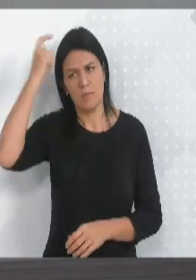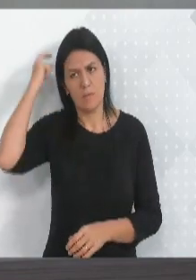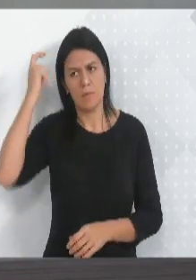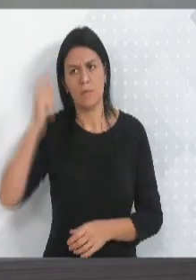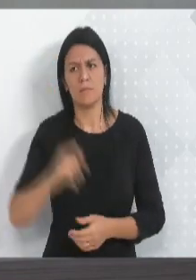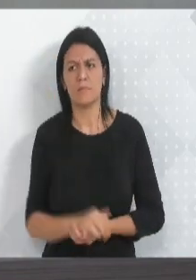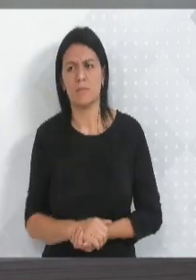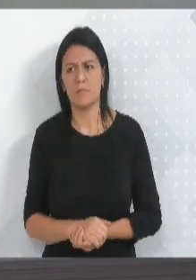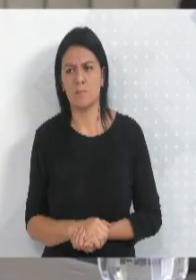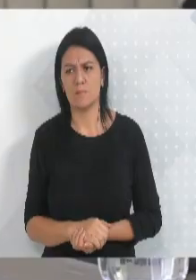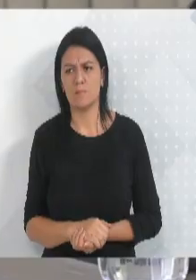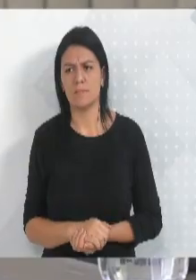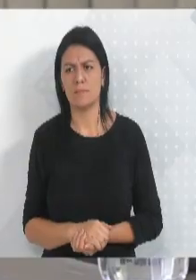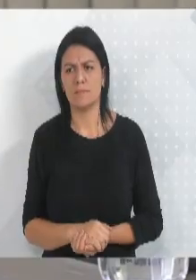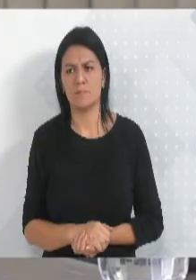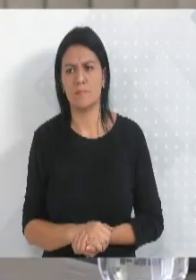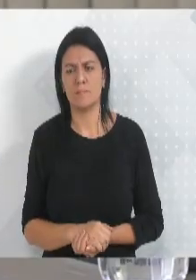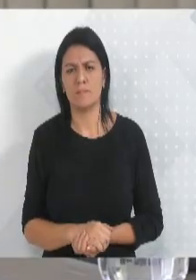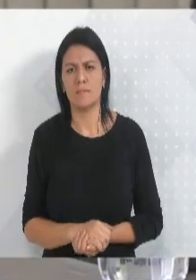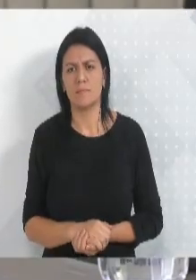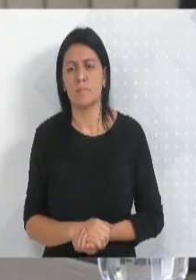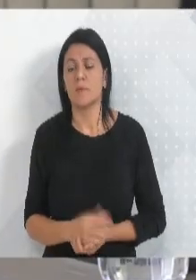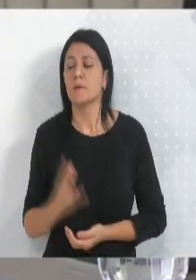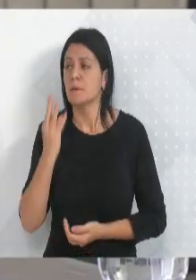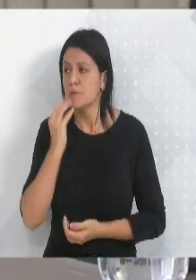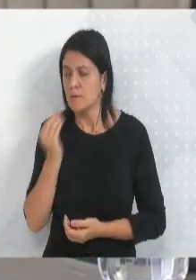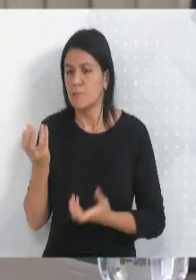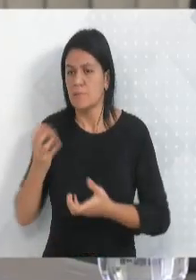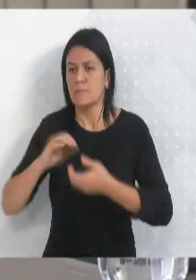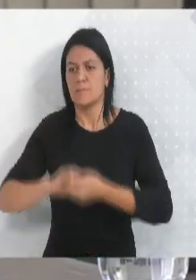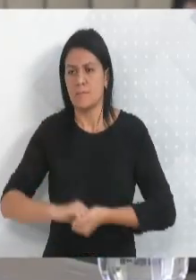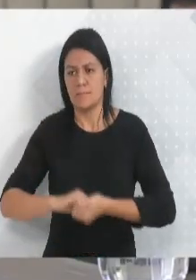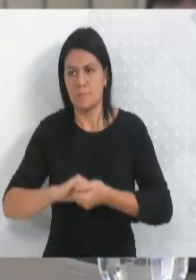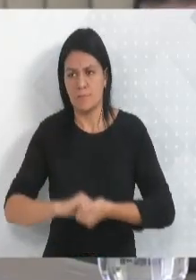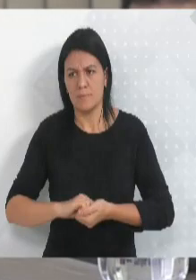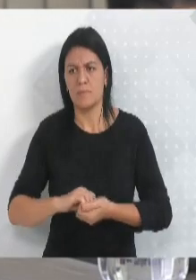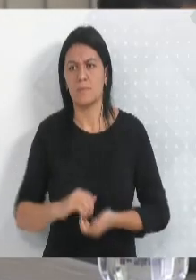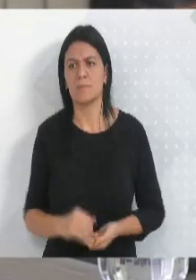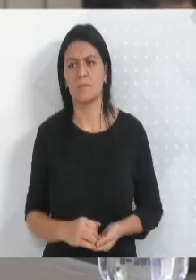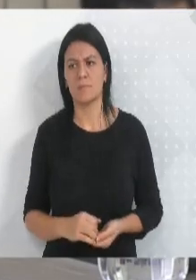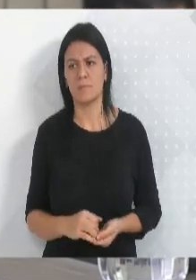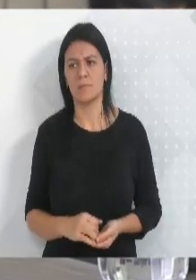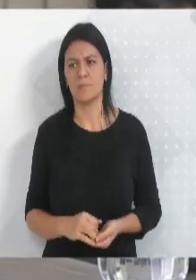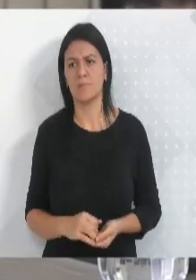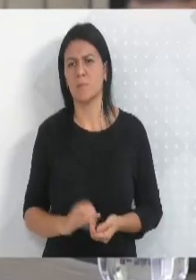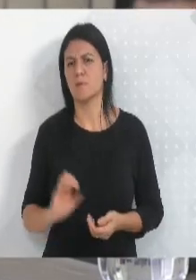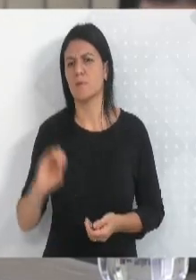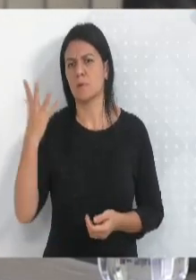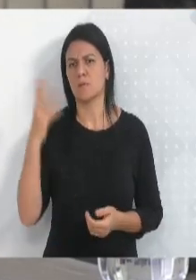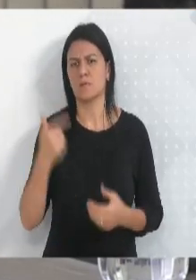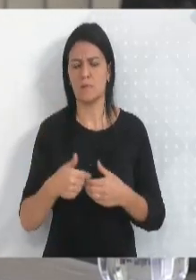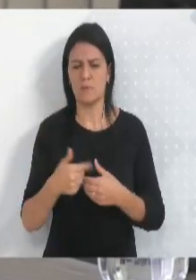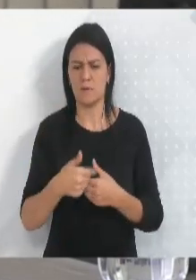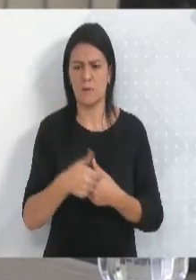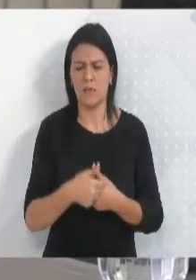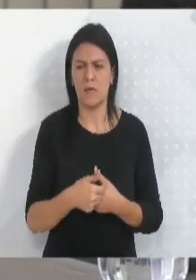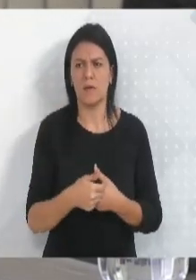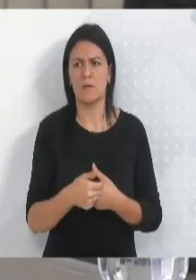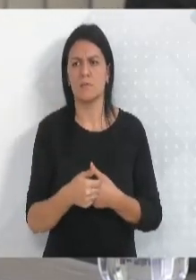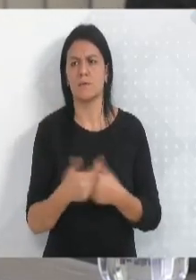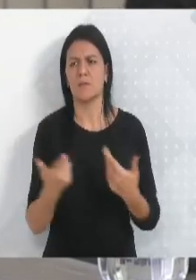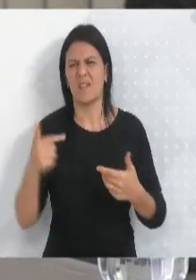vereador Adriano Pereira. Vereador Gilson, quero cumprimentar pelo pronunciamento nessa questão, né, do que está acontecendo na nossa cidade com relação à sinalização de